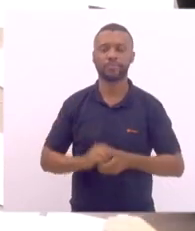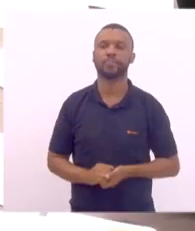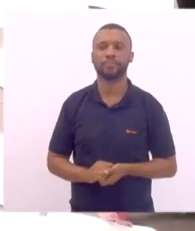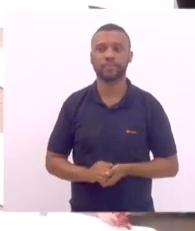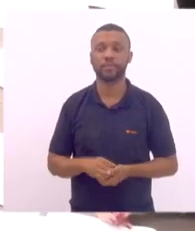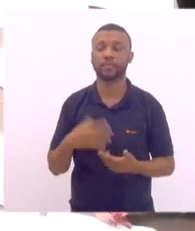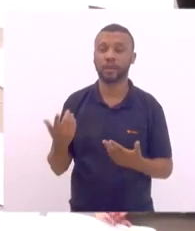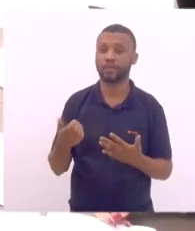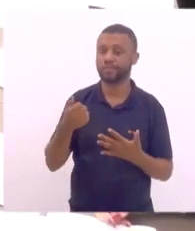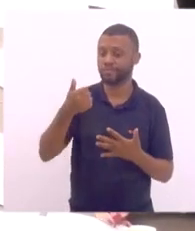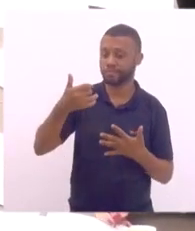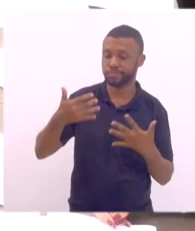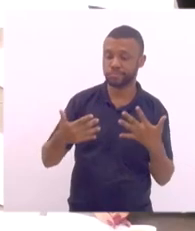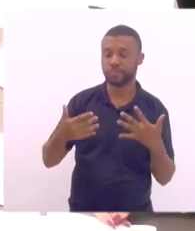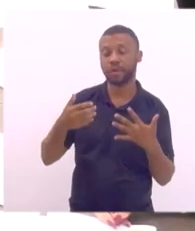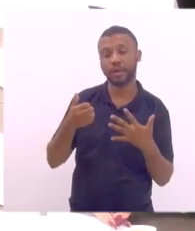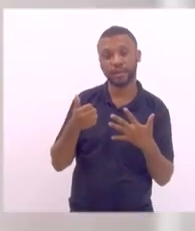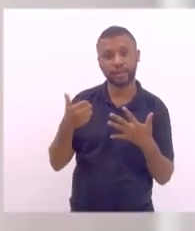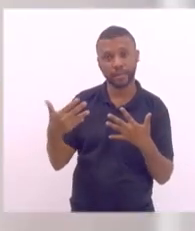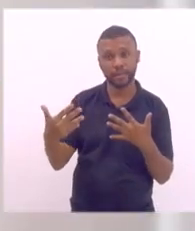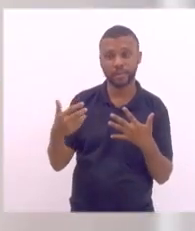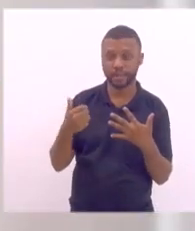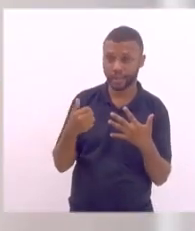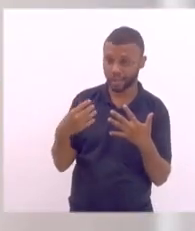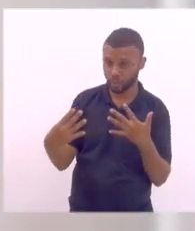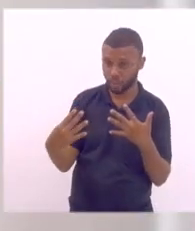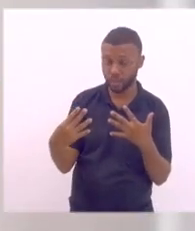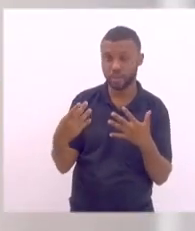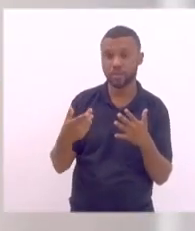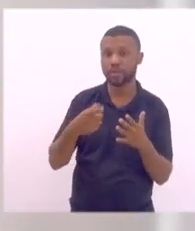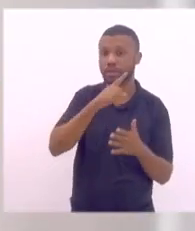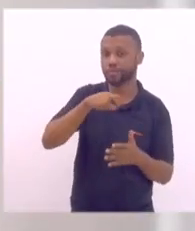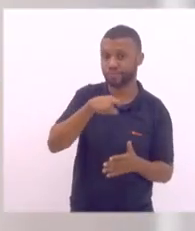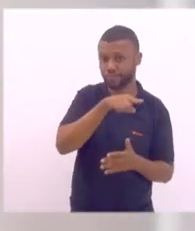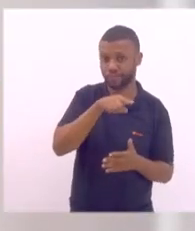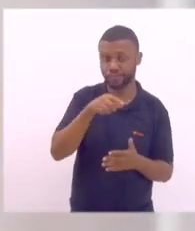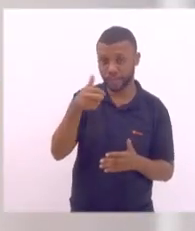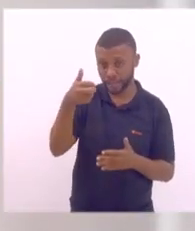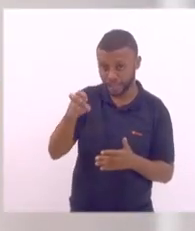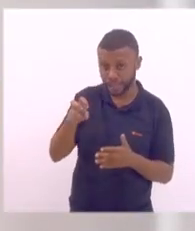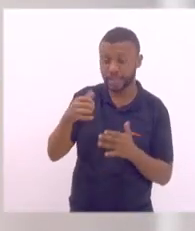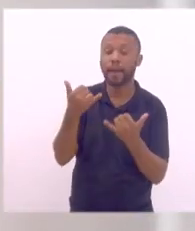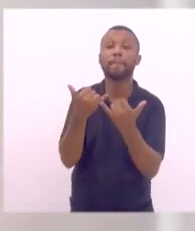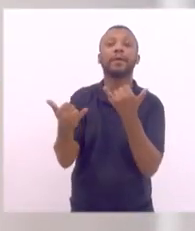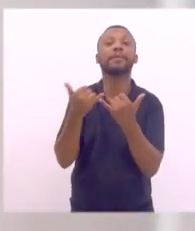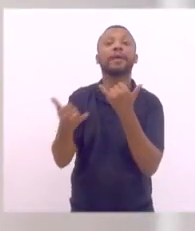14 retirado. 15 é parcial, executivo.